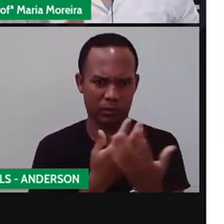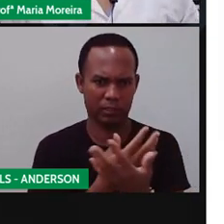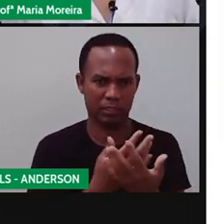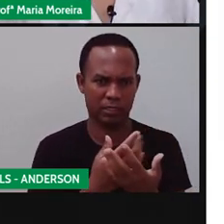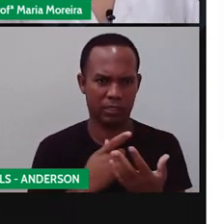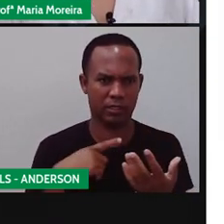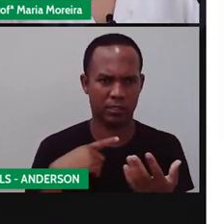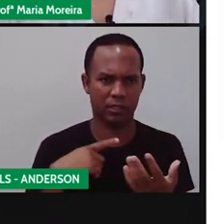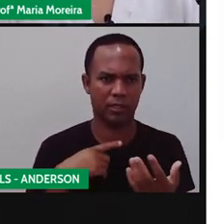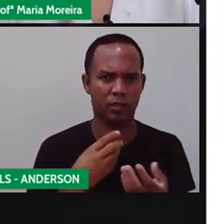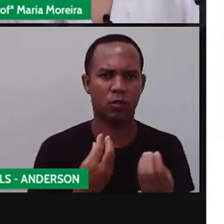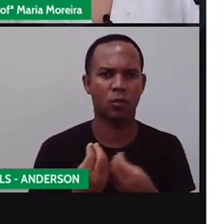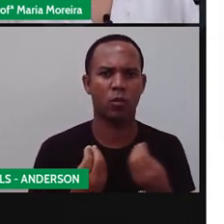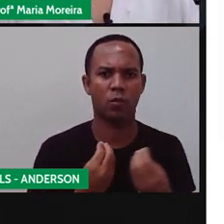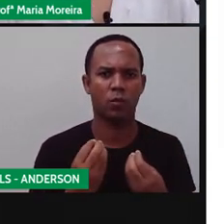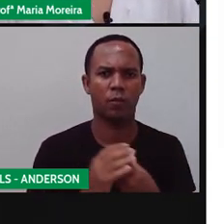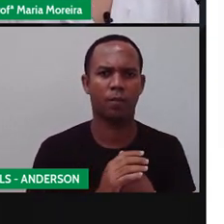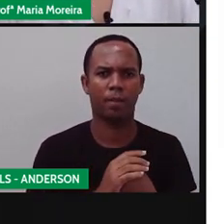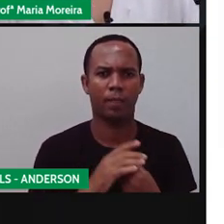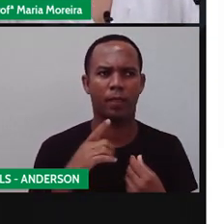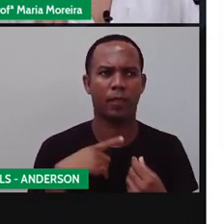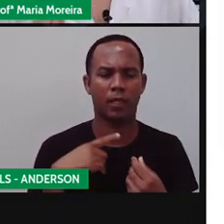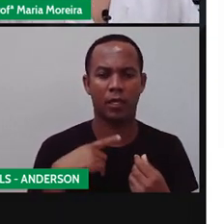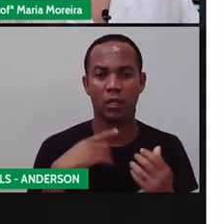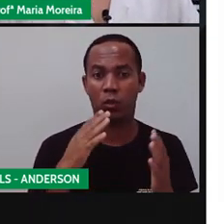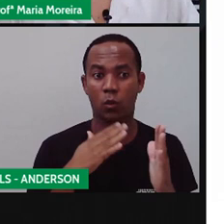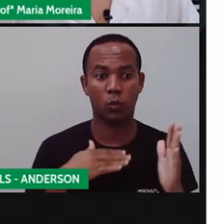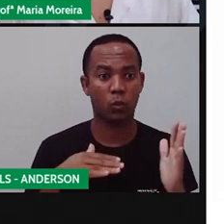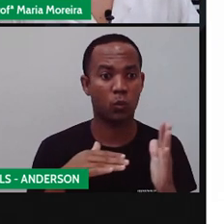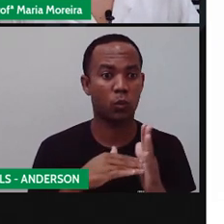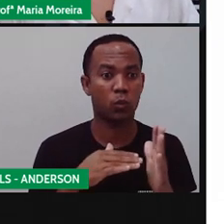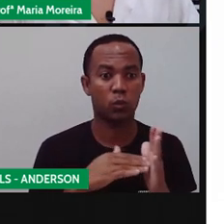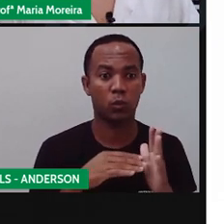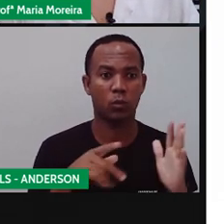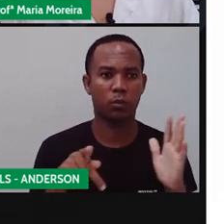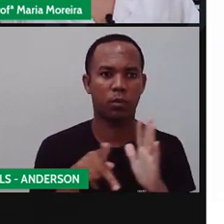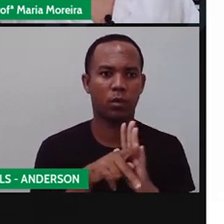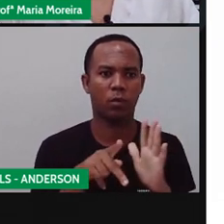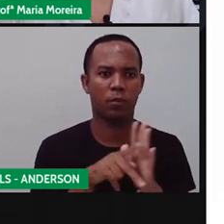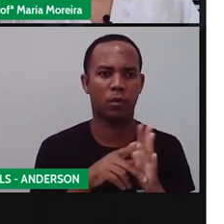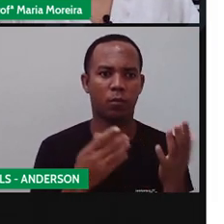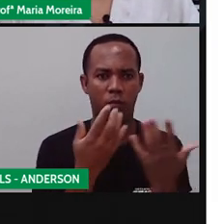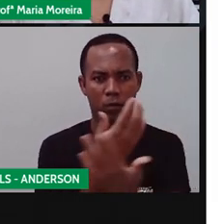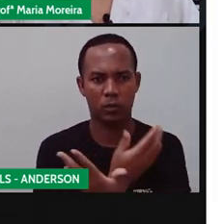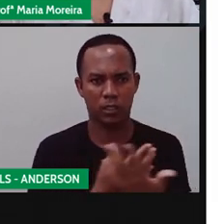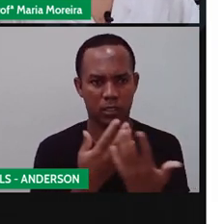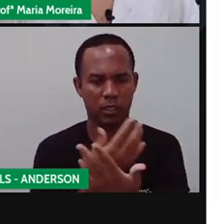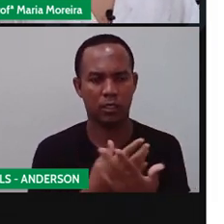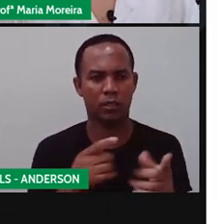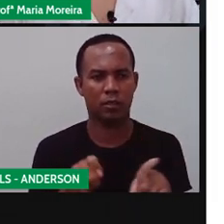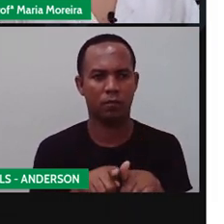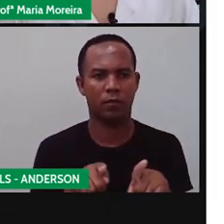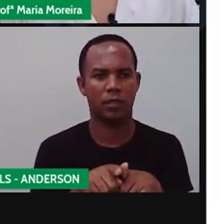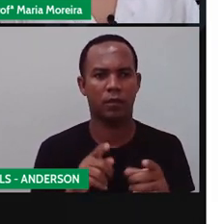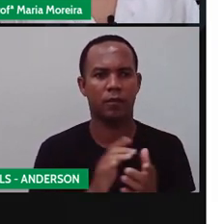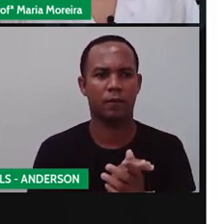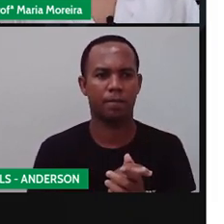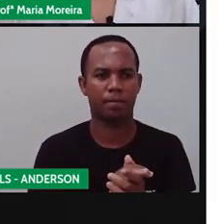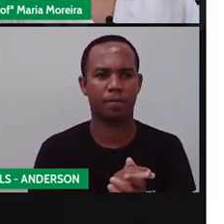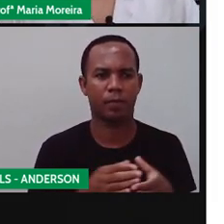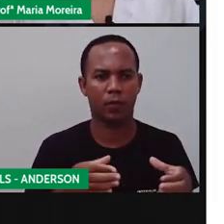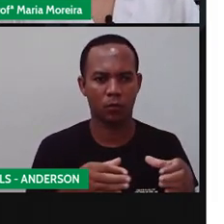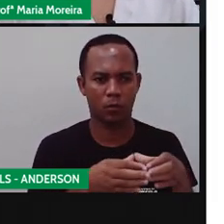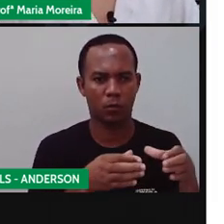os negros, eles dão o tom em tudo o que se refere o quê? À musicalidade. O descendente do